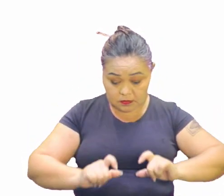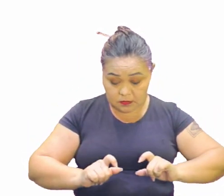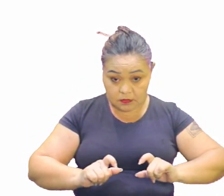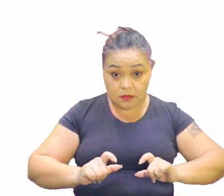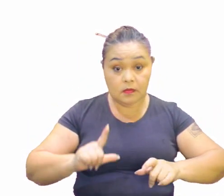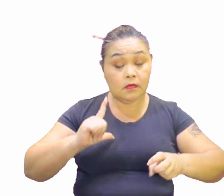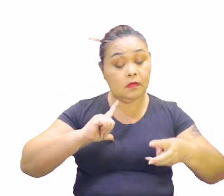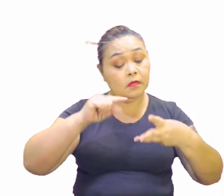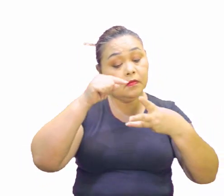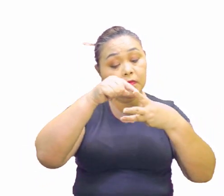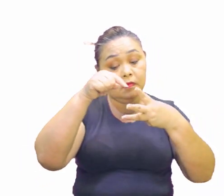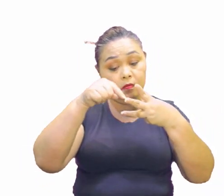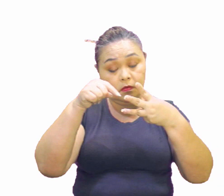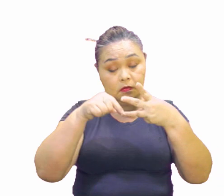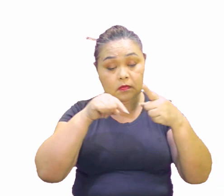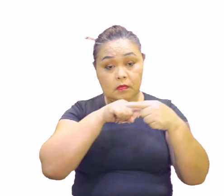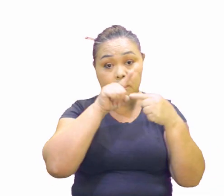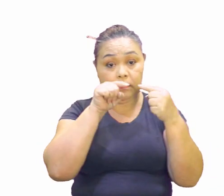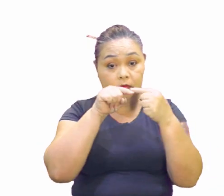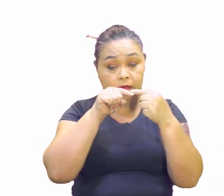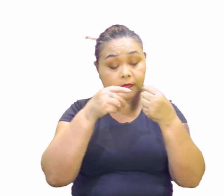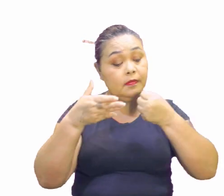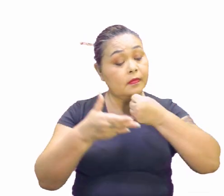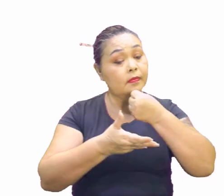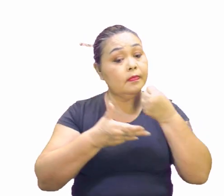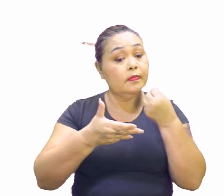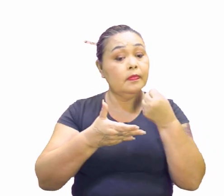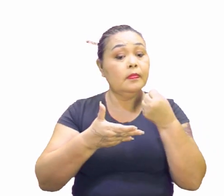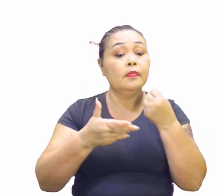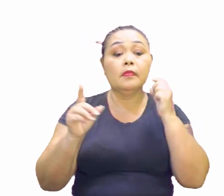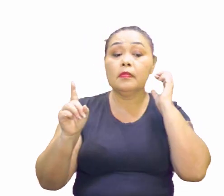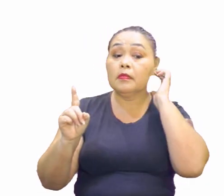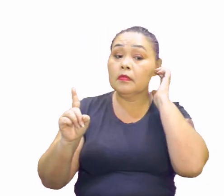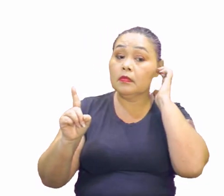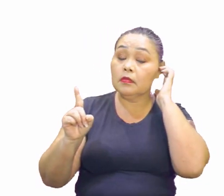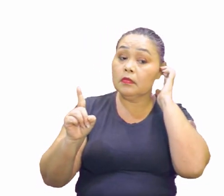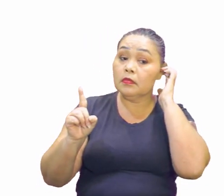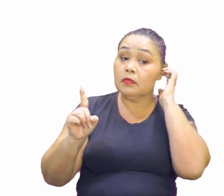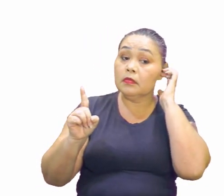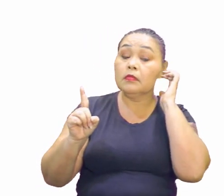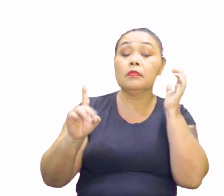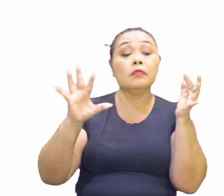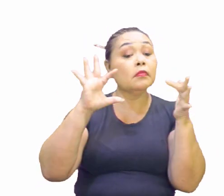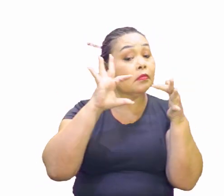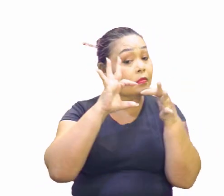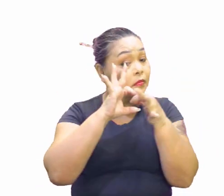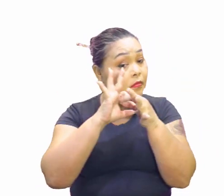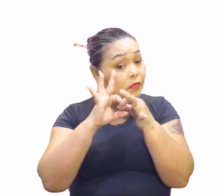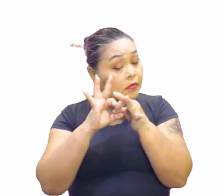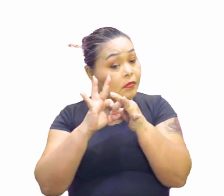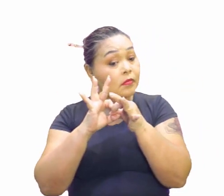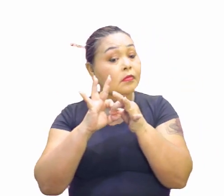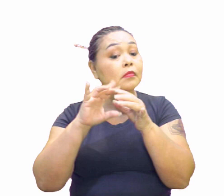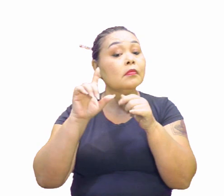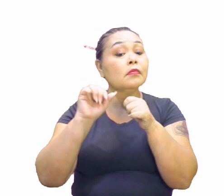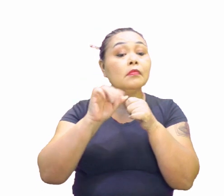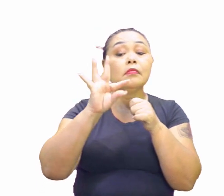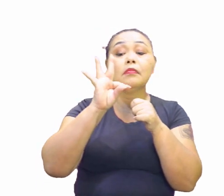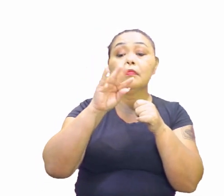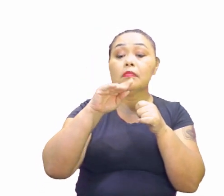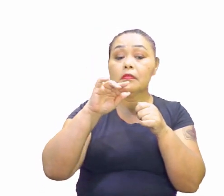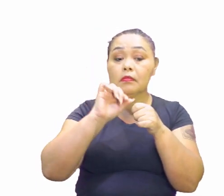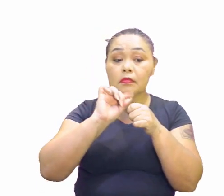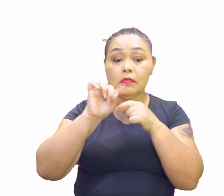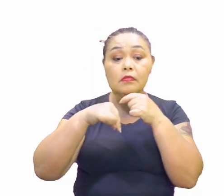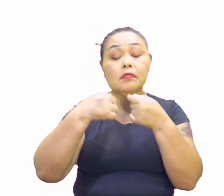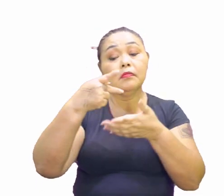a 3 finalidades básicas. Então vejam bem, aqui nós vamos ter a contextualização, uma tese